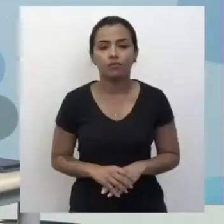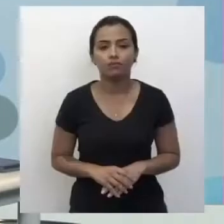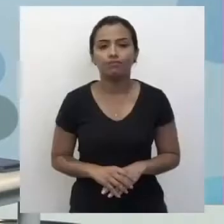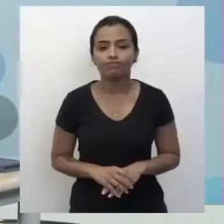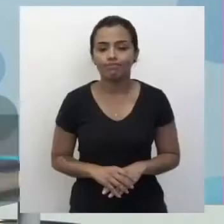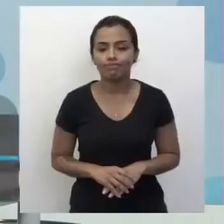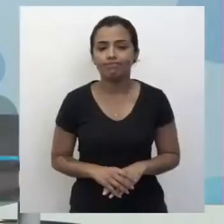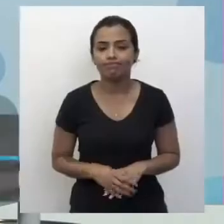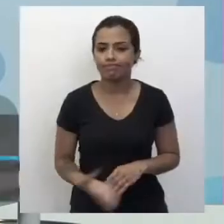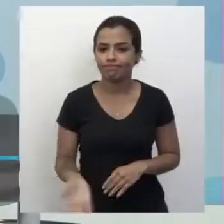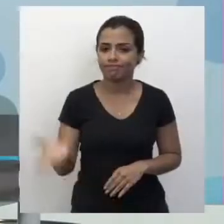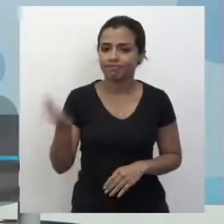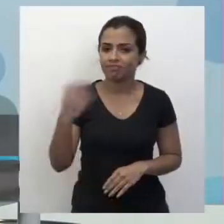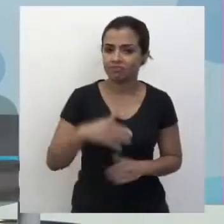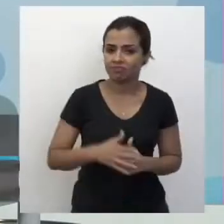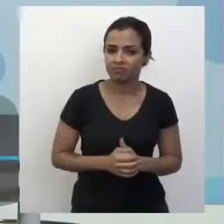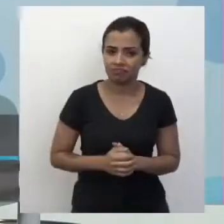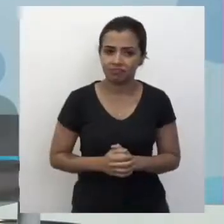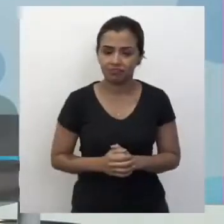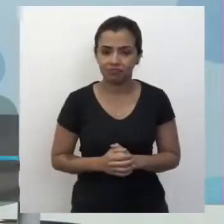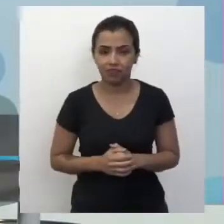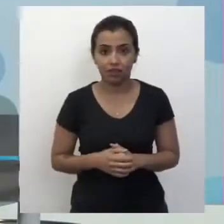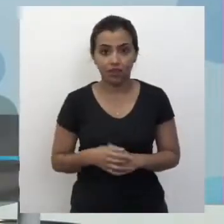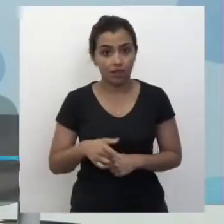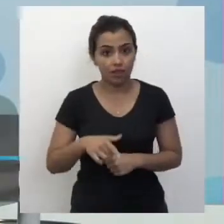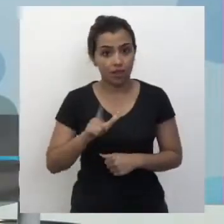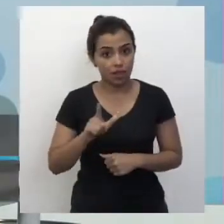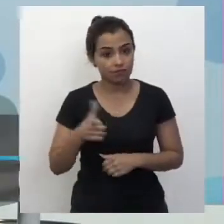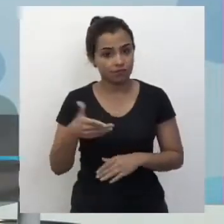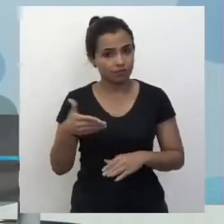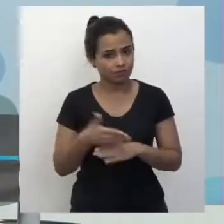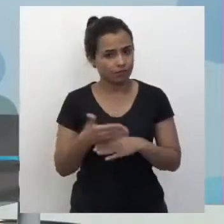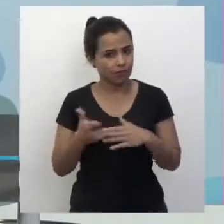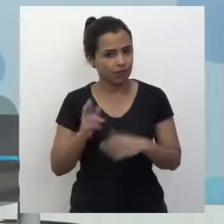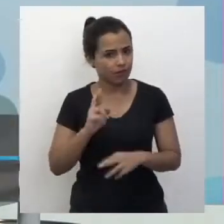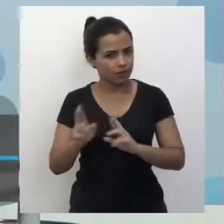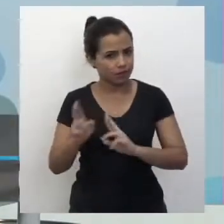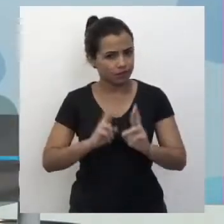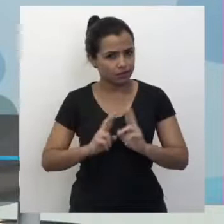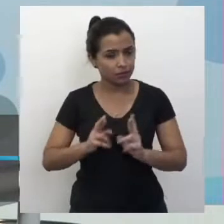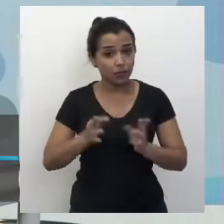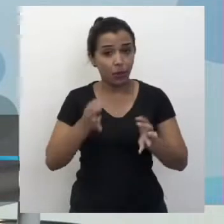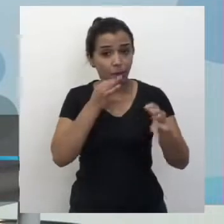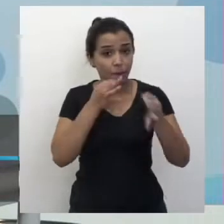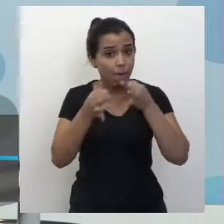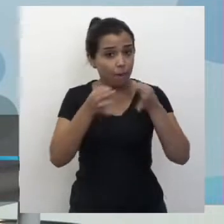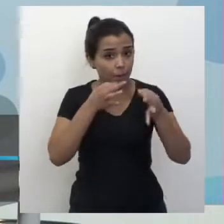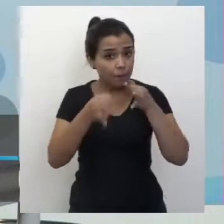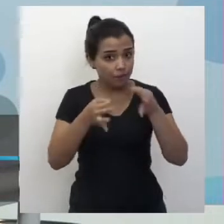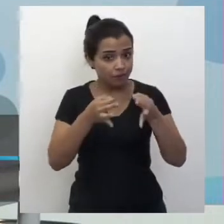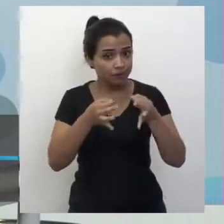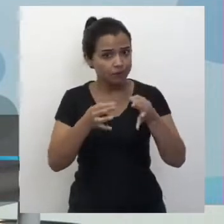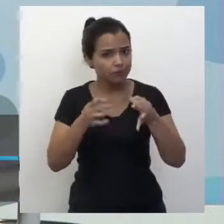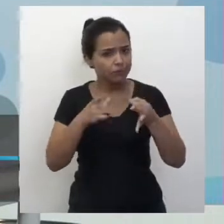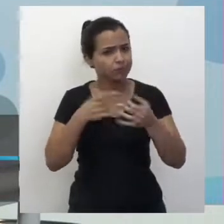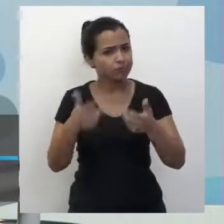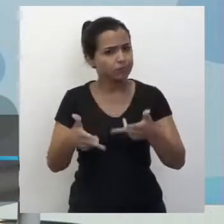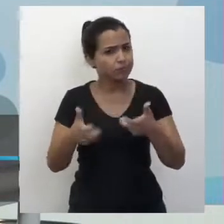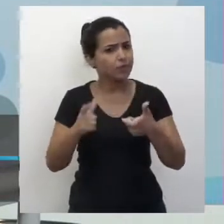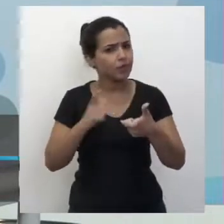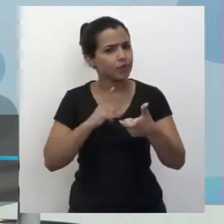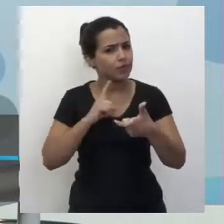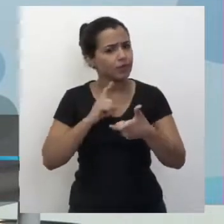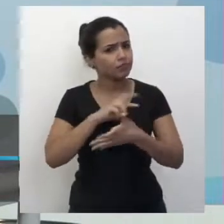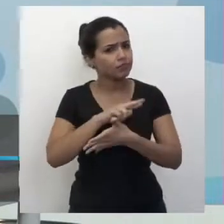Colegas, vamos lá. Fê, antes de eu entrar nas respostas aqui, só fazer um comentário. Eu vi que surgiu uma dissonância, digamos, aqui no